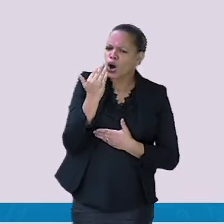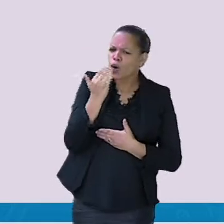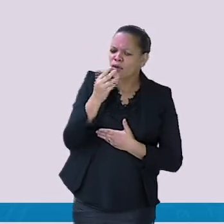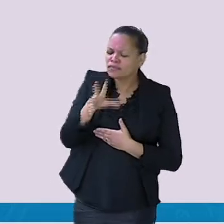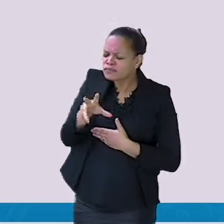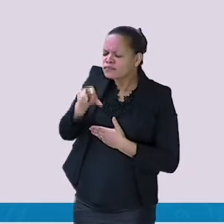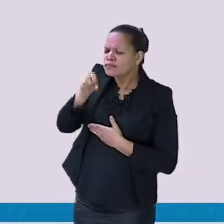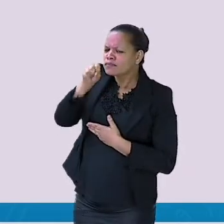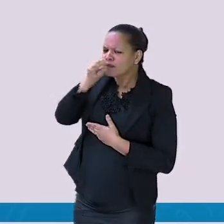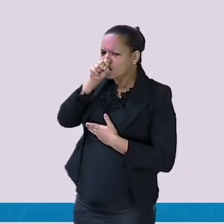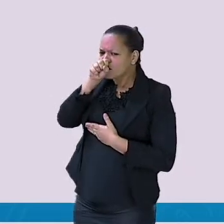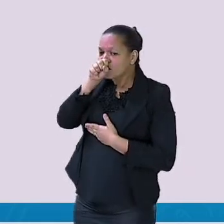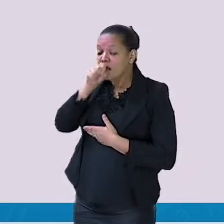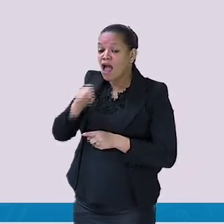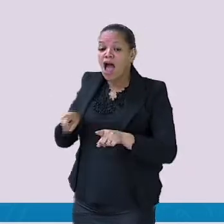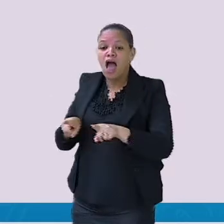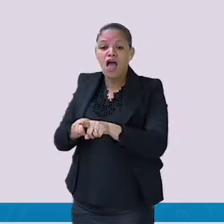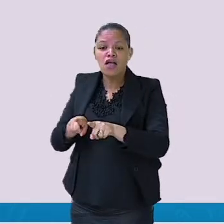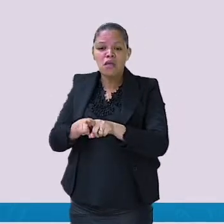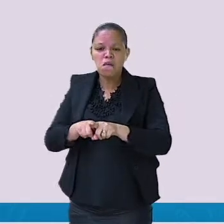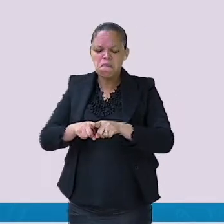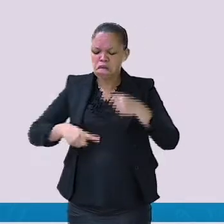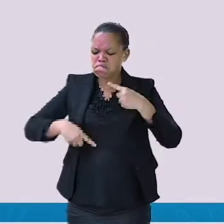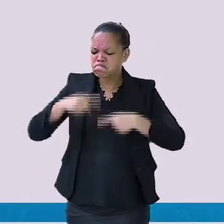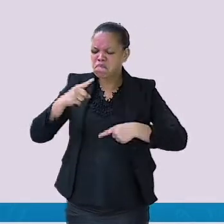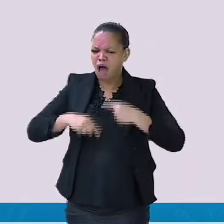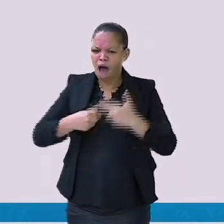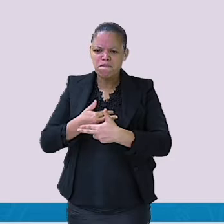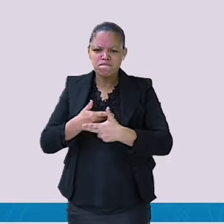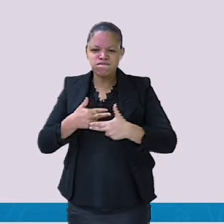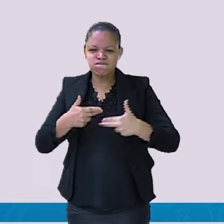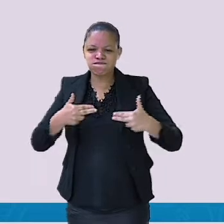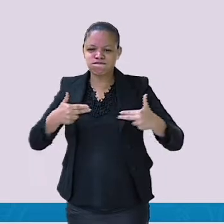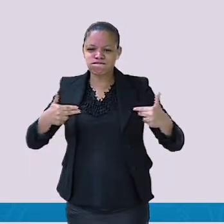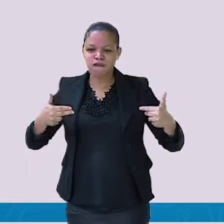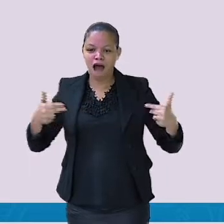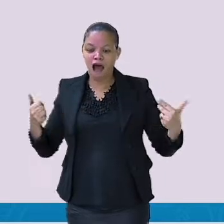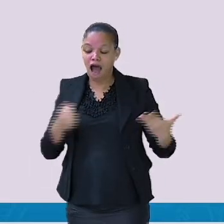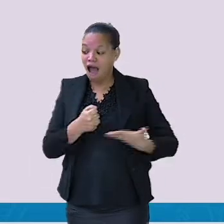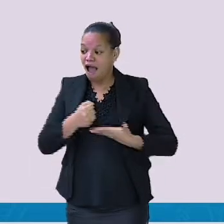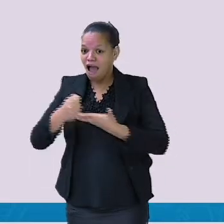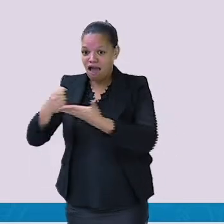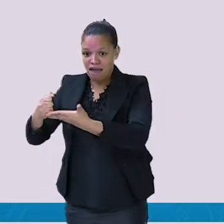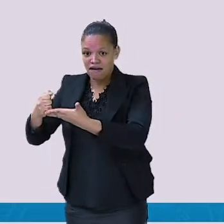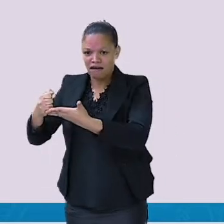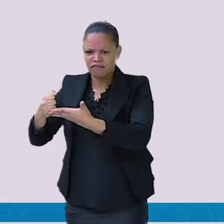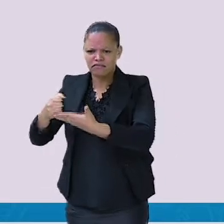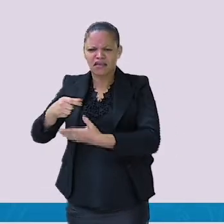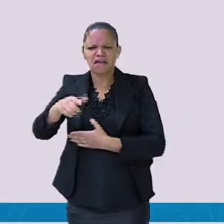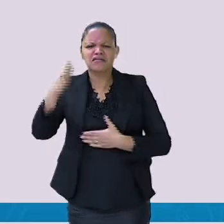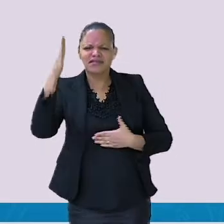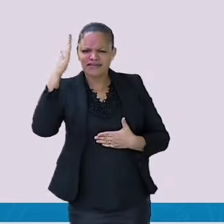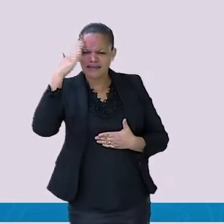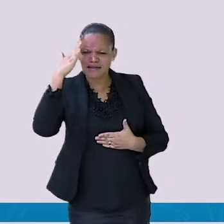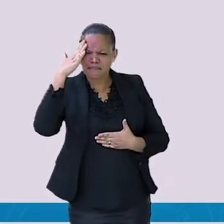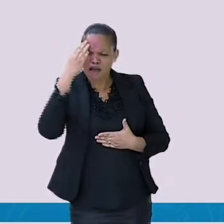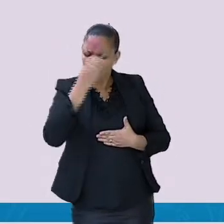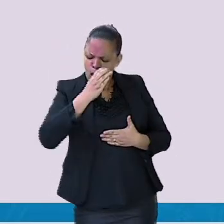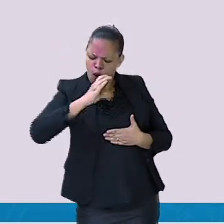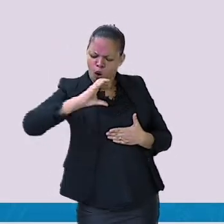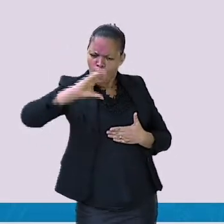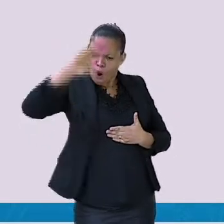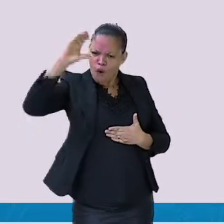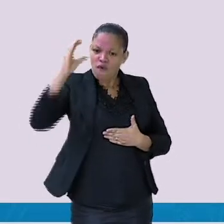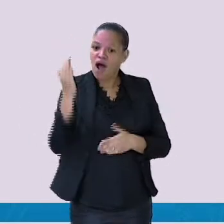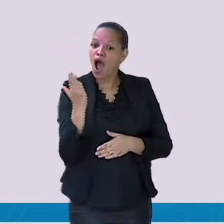objetos. Você sabia que um elefante come 125 quilos de plantas, capim e